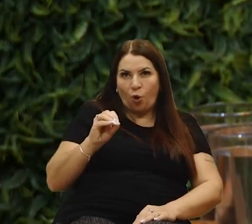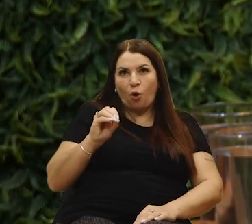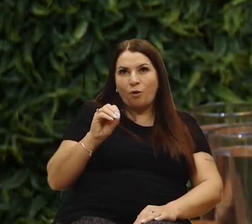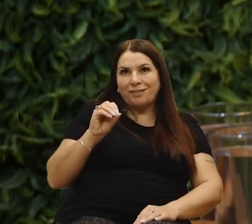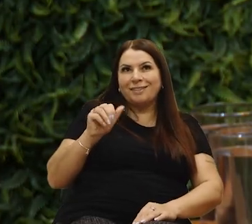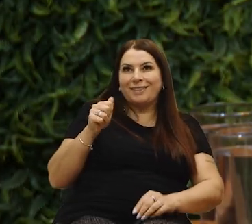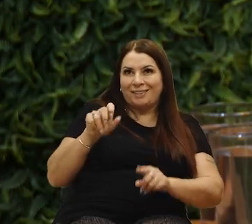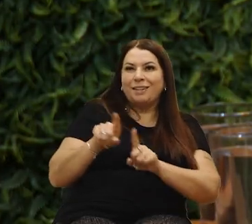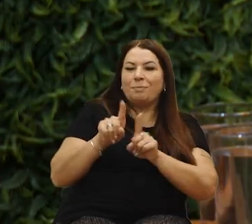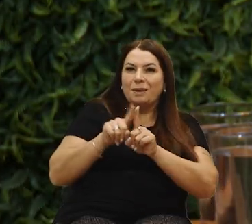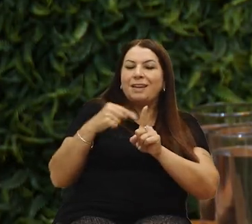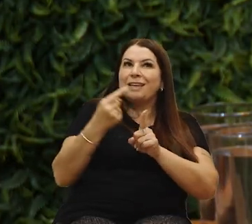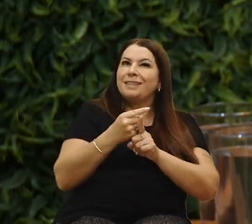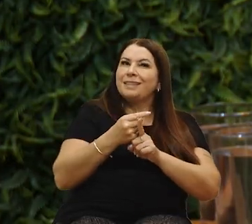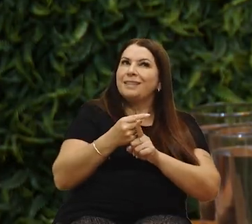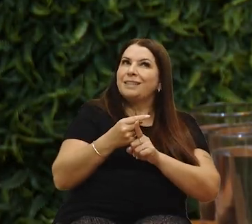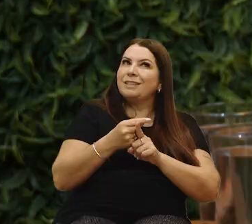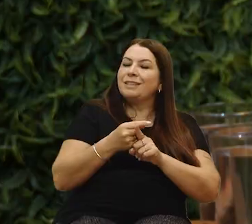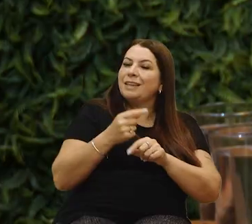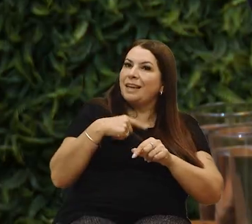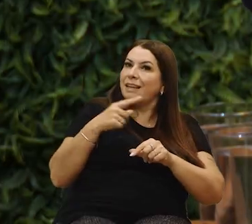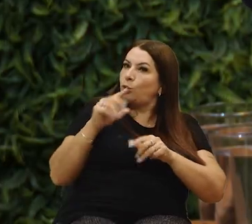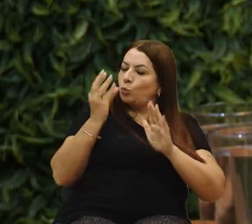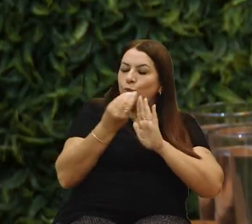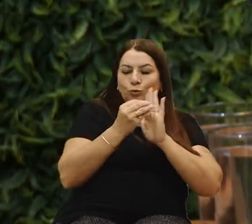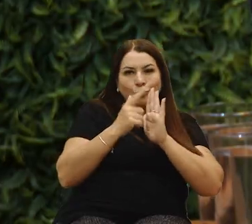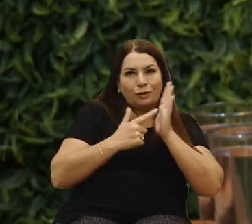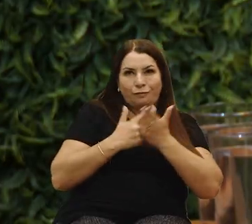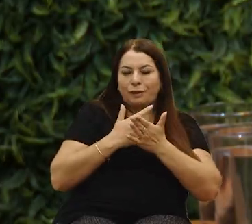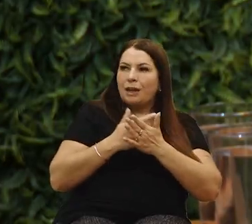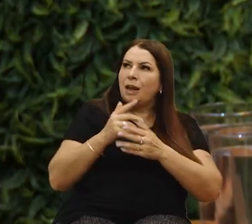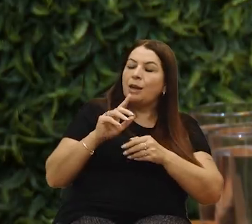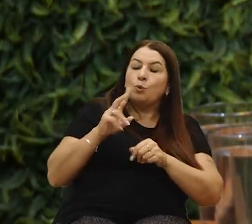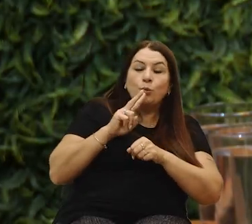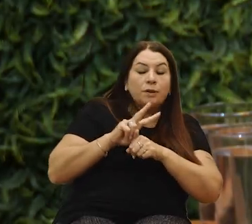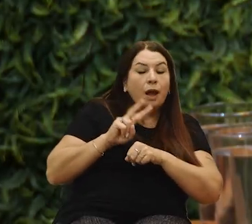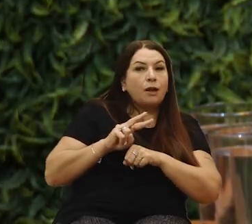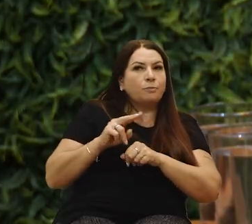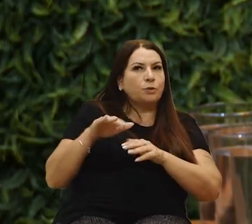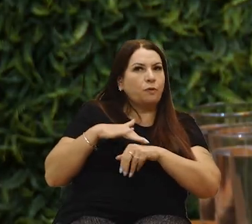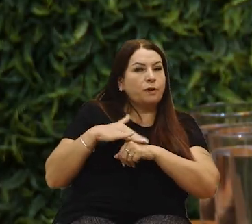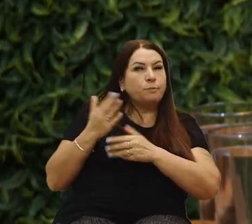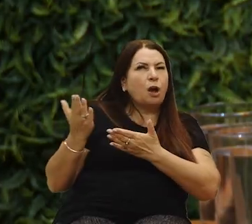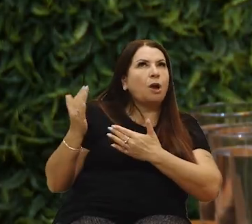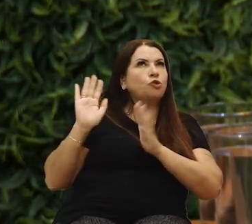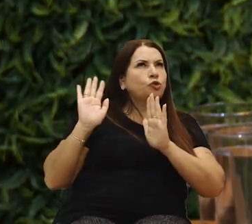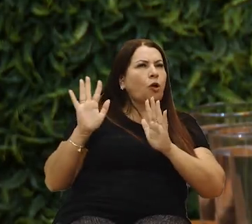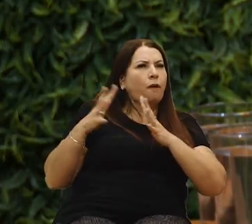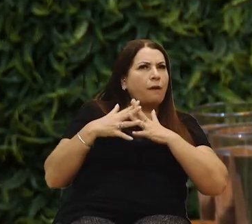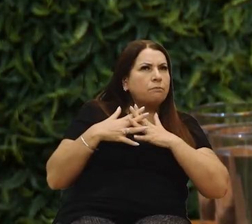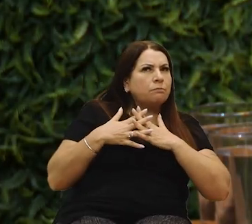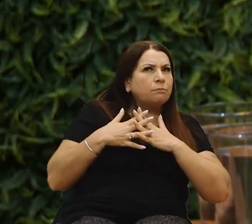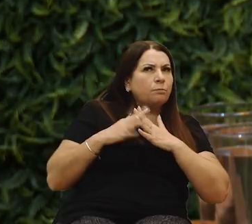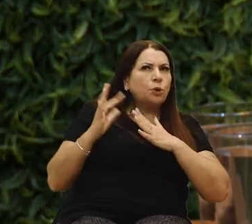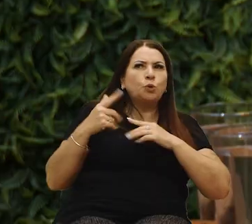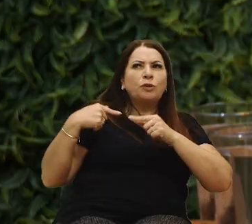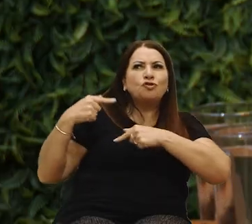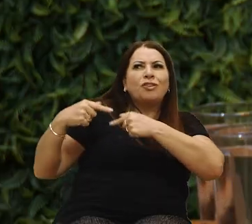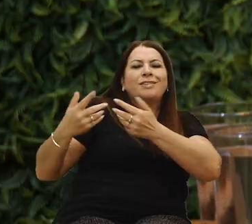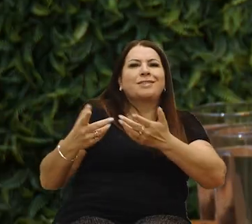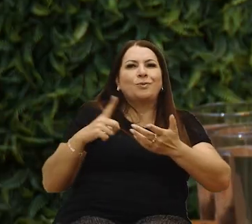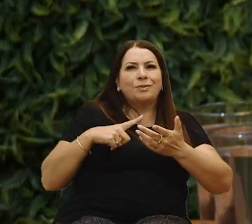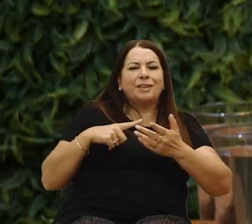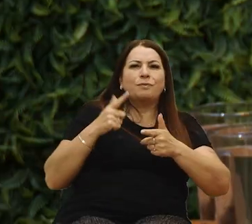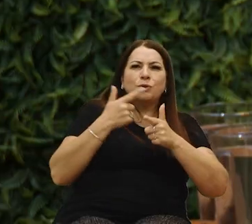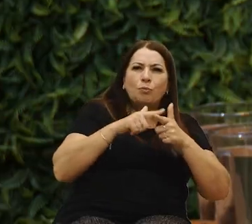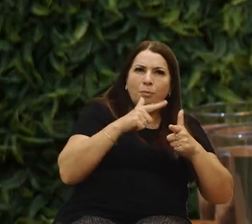E eu tenho muito cuidado com essa conversa, assim, mas os jovens, isso é muito complicado, porque toda geração teve os